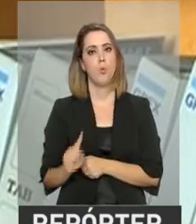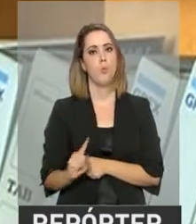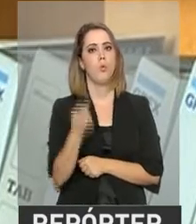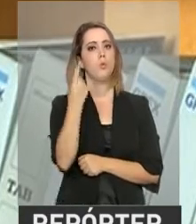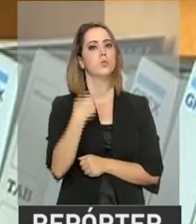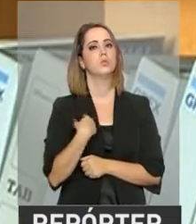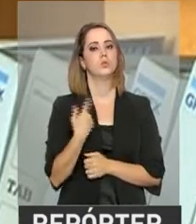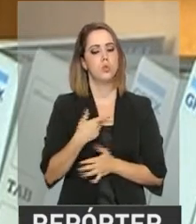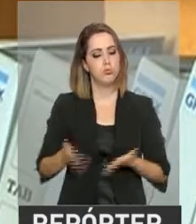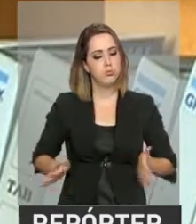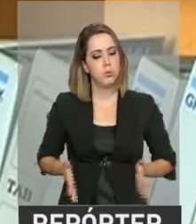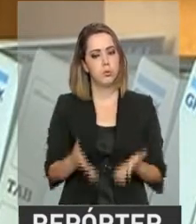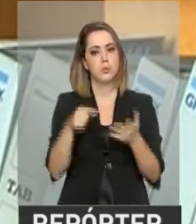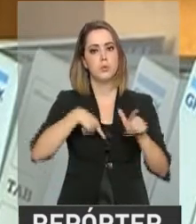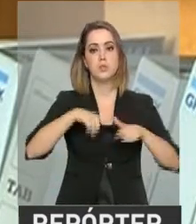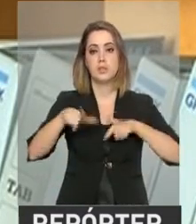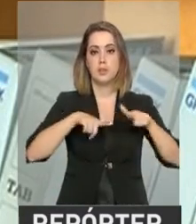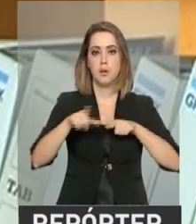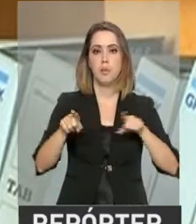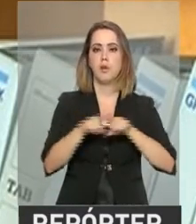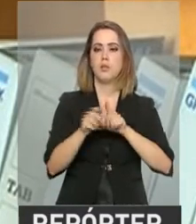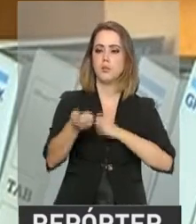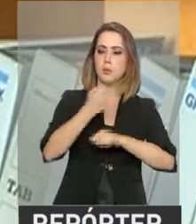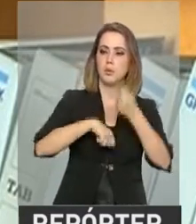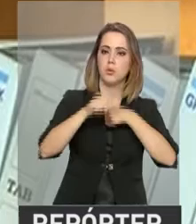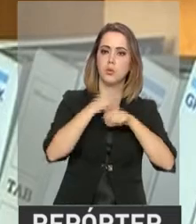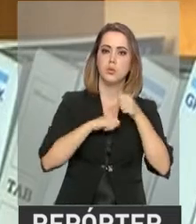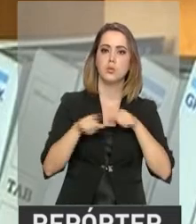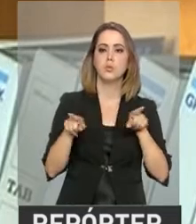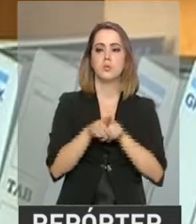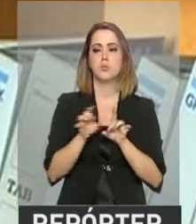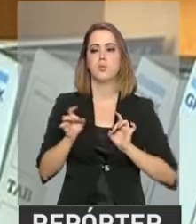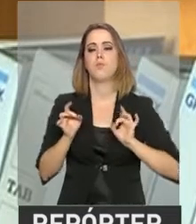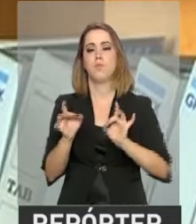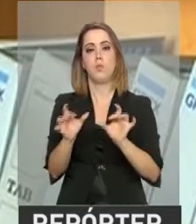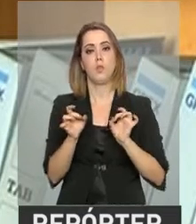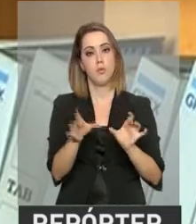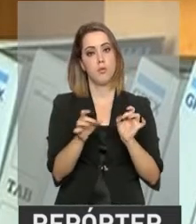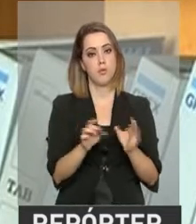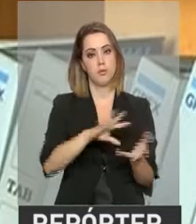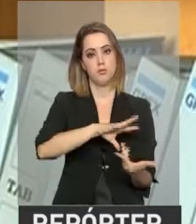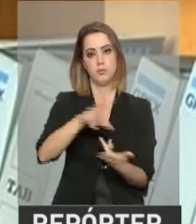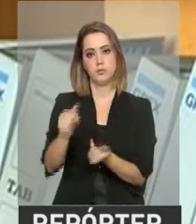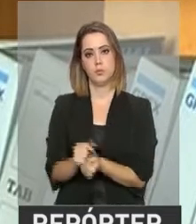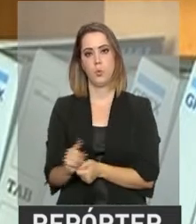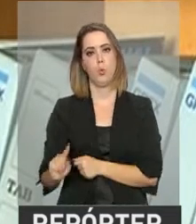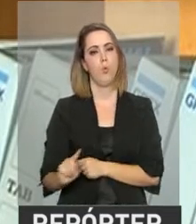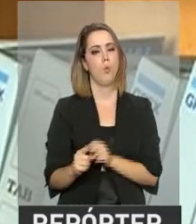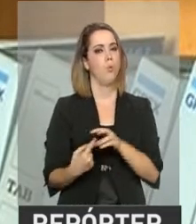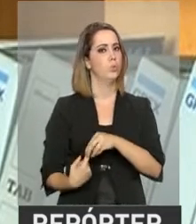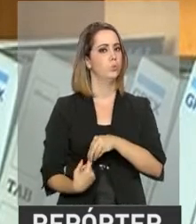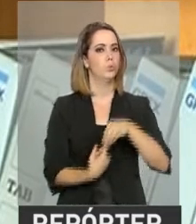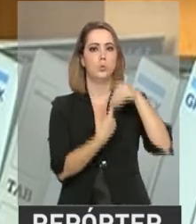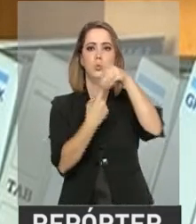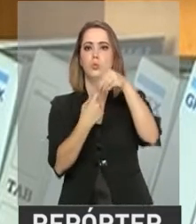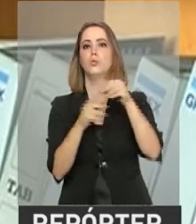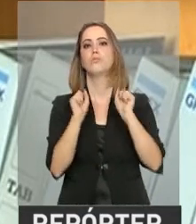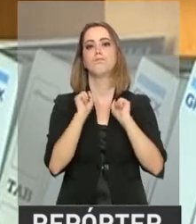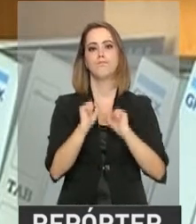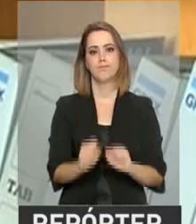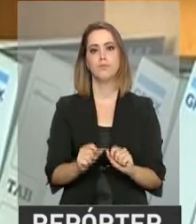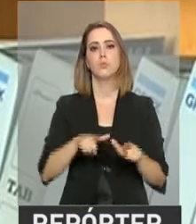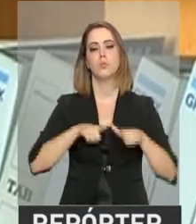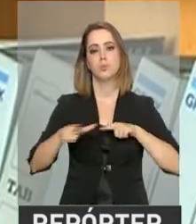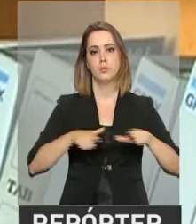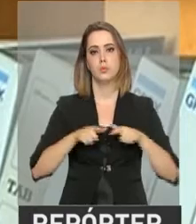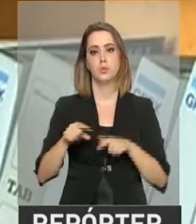interna geramos emprego e principalmente geral de vida na exportação não é a única forma que têm o brasil tem que aproveitar porque nós